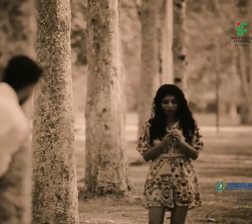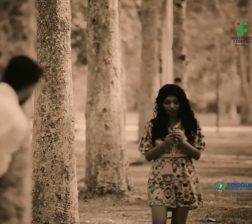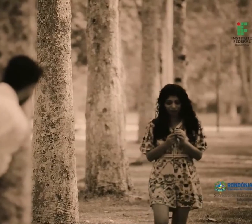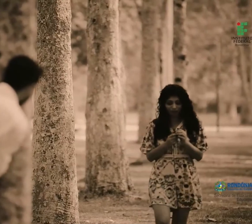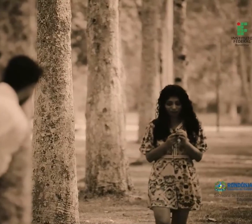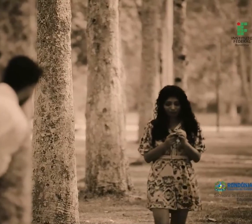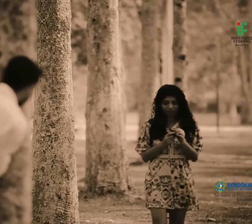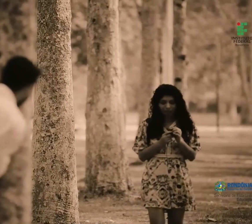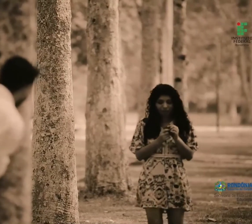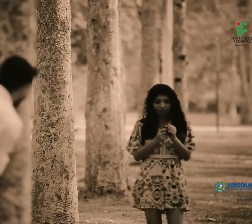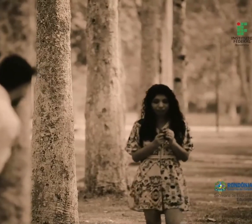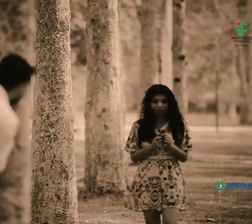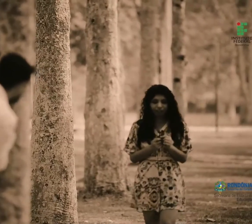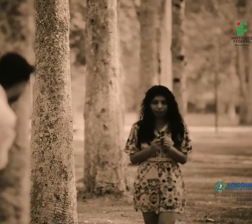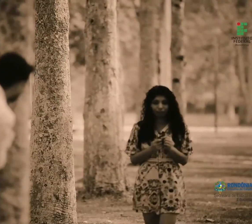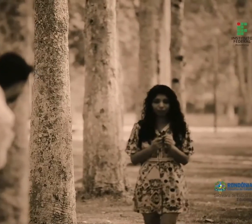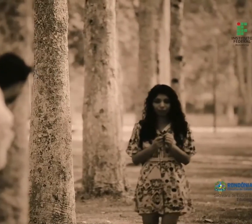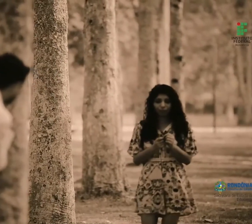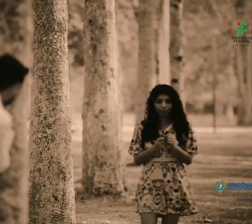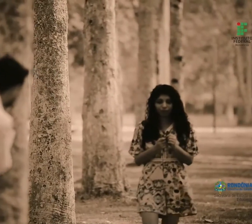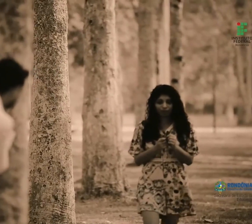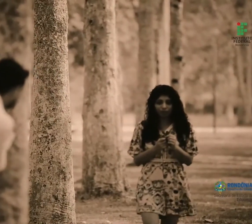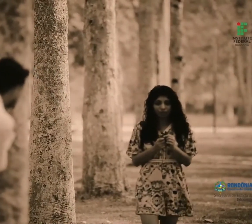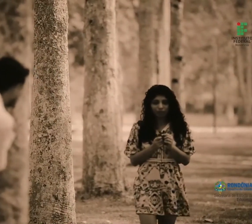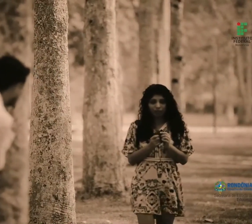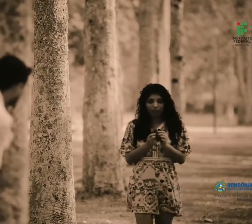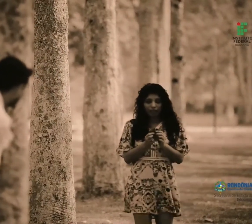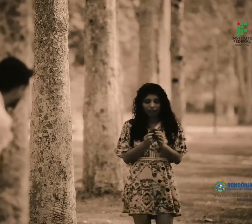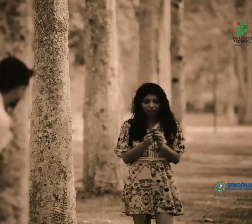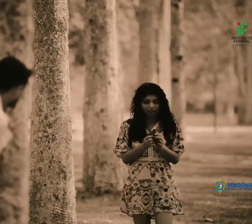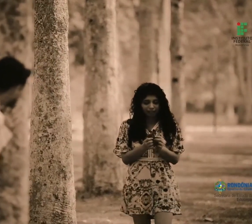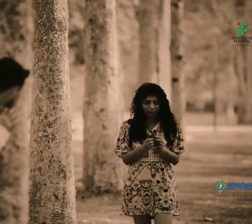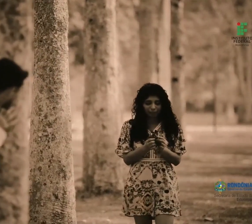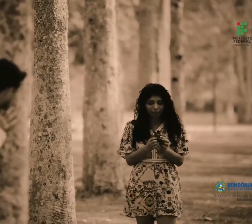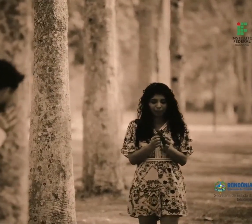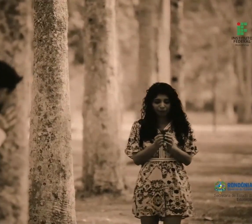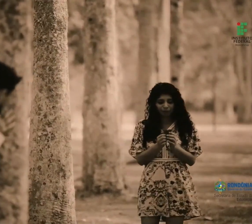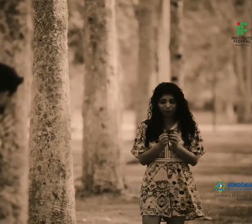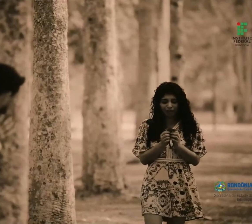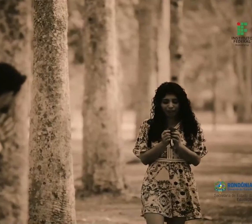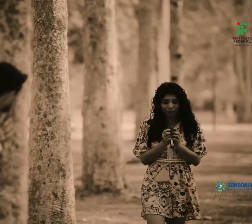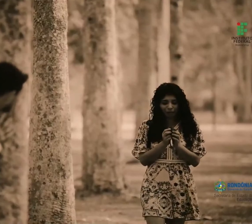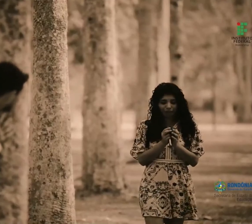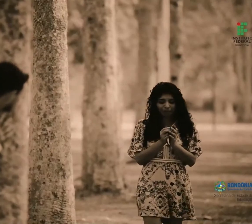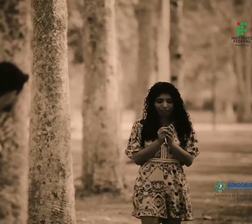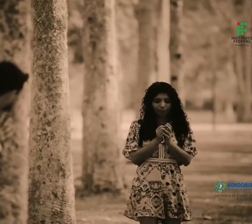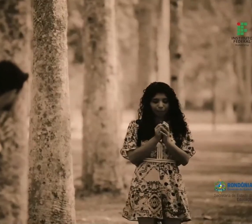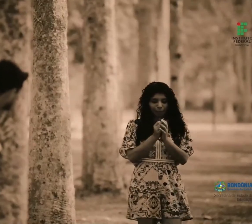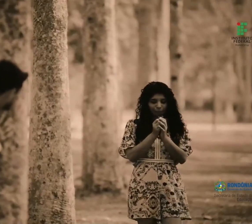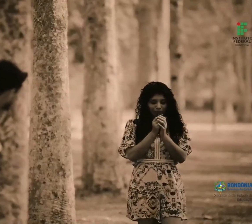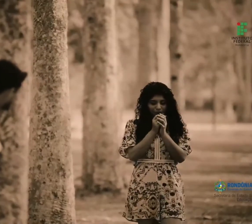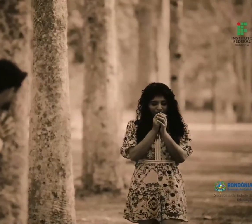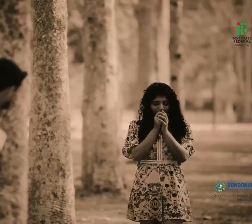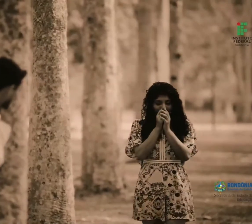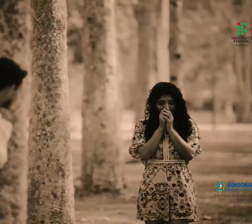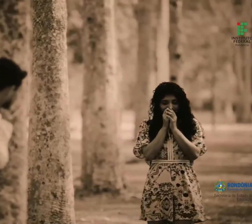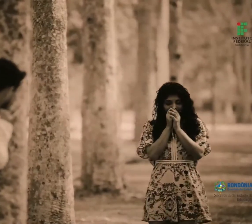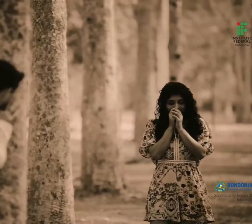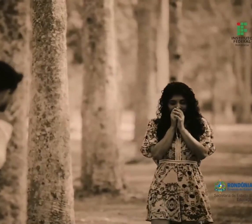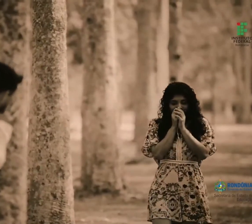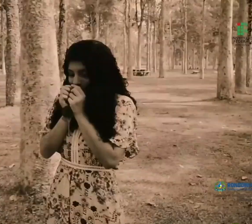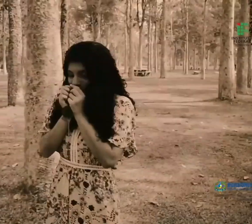chama Rosa tivesse outro nome, ela sempre continuará com o mesmo bom